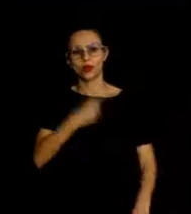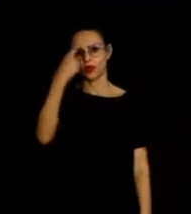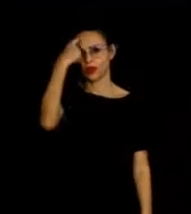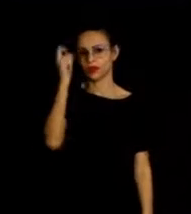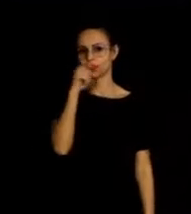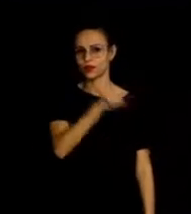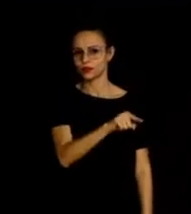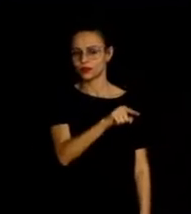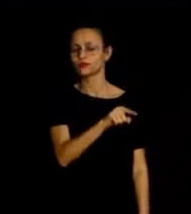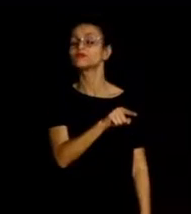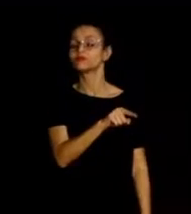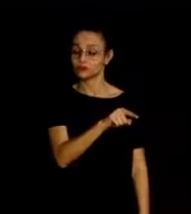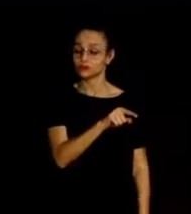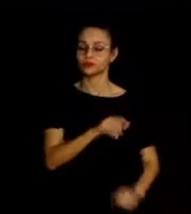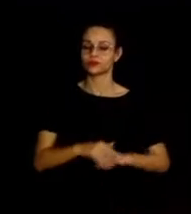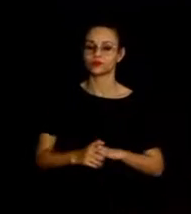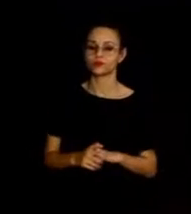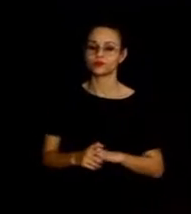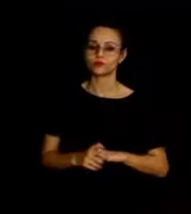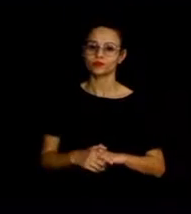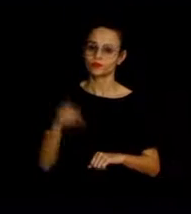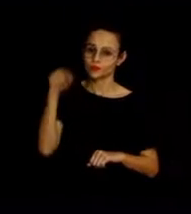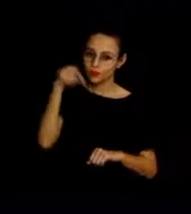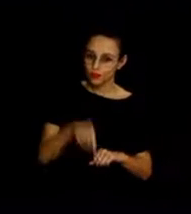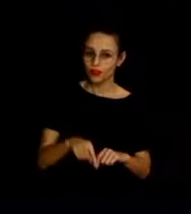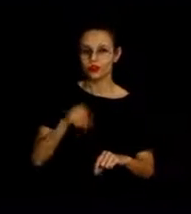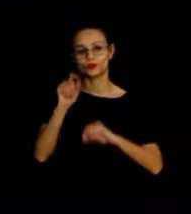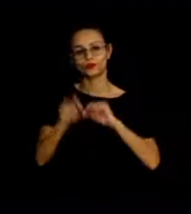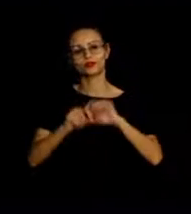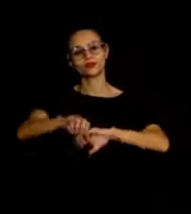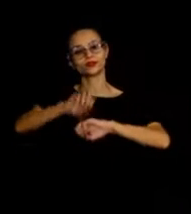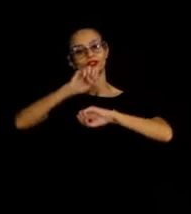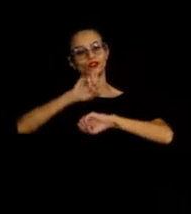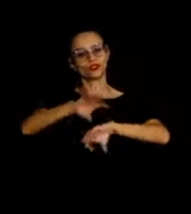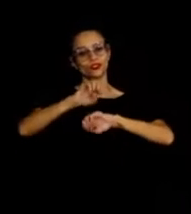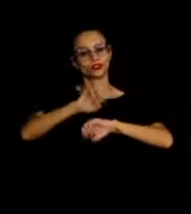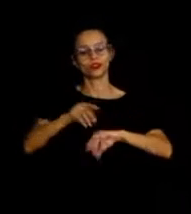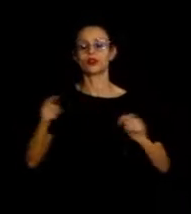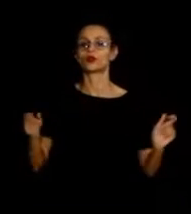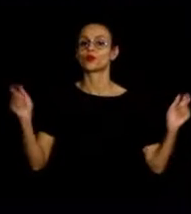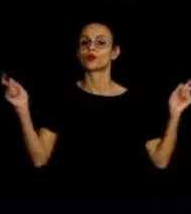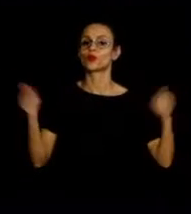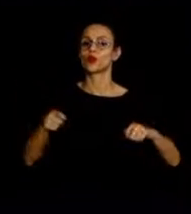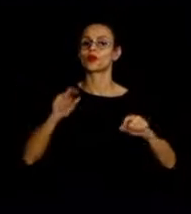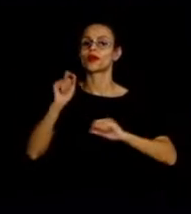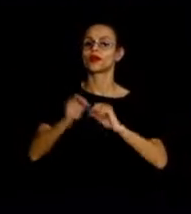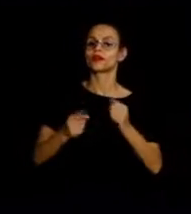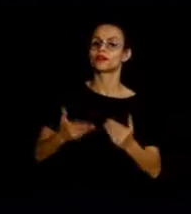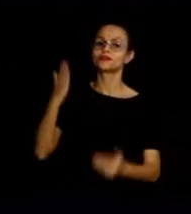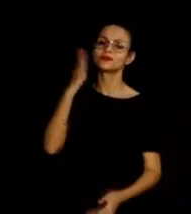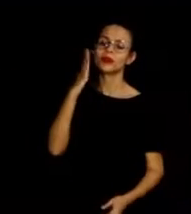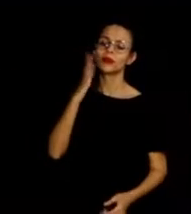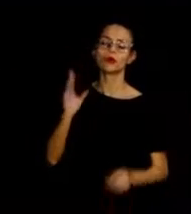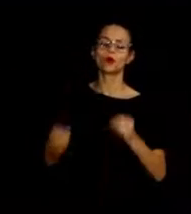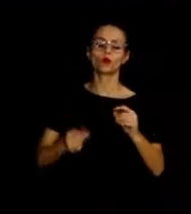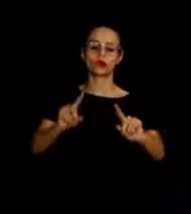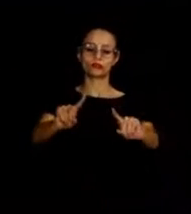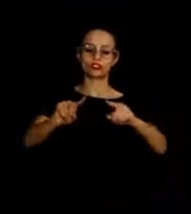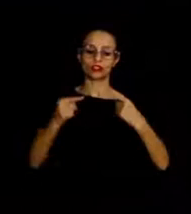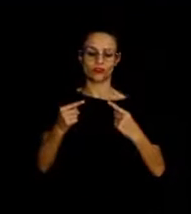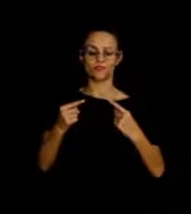está sendo discutida naquilo aqui a gente vai te ensinar a competência quer saber lidar com o desafio